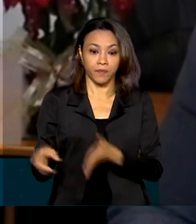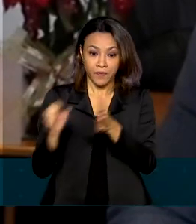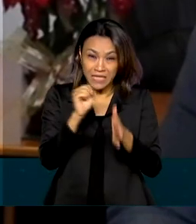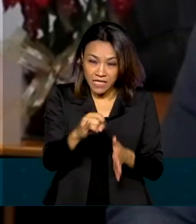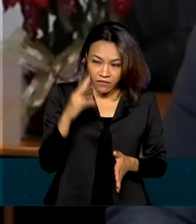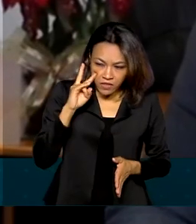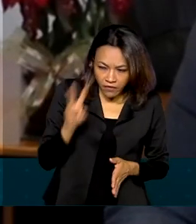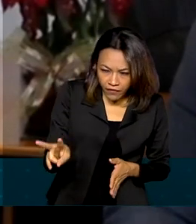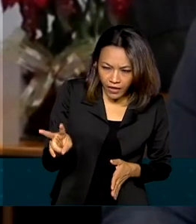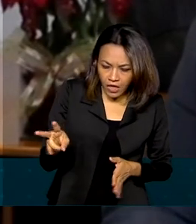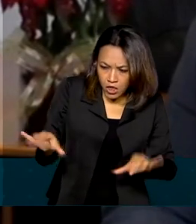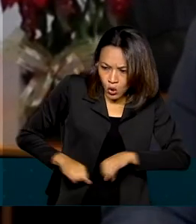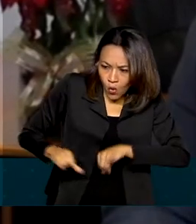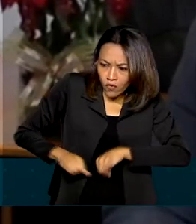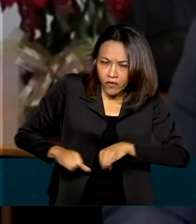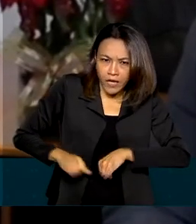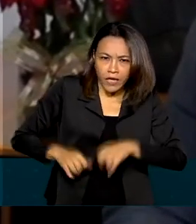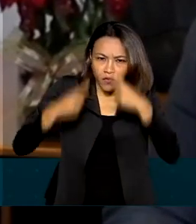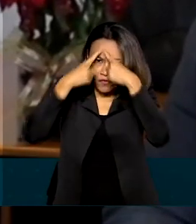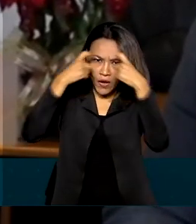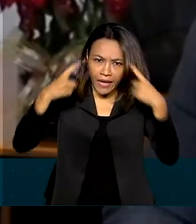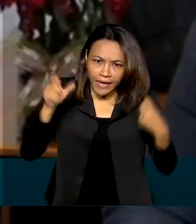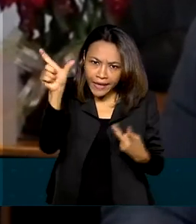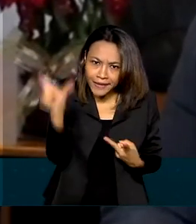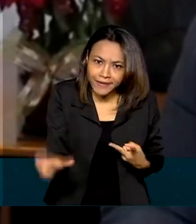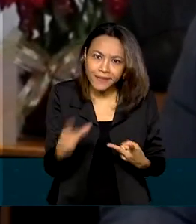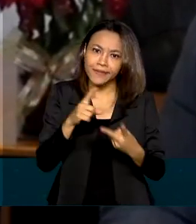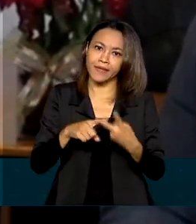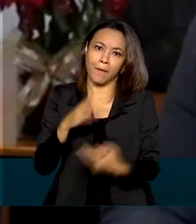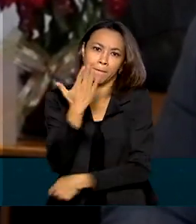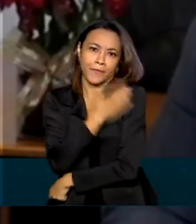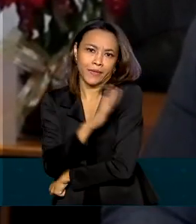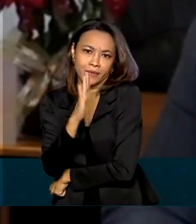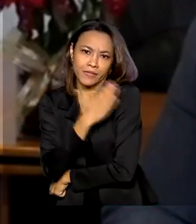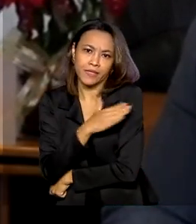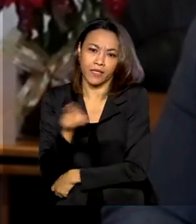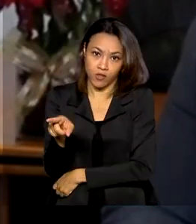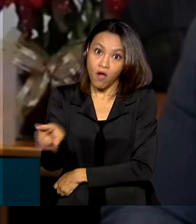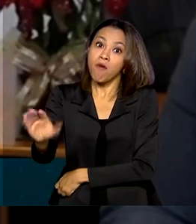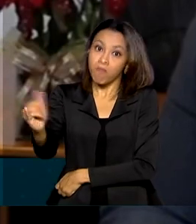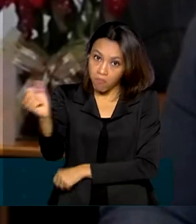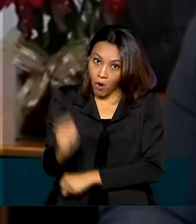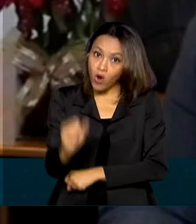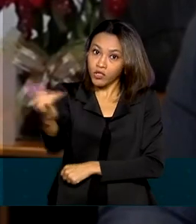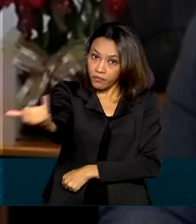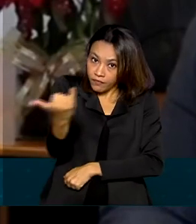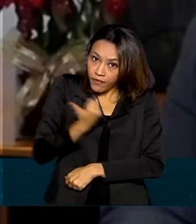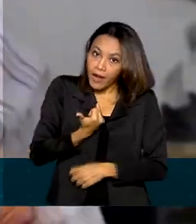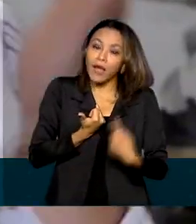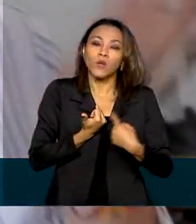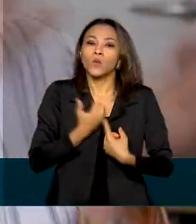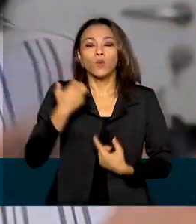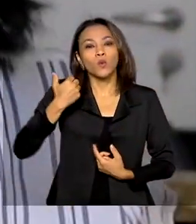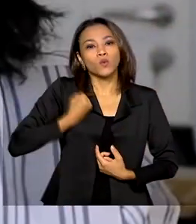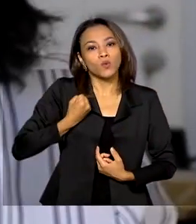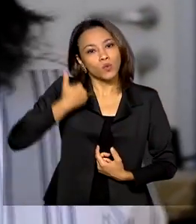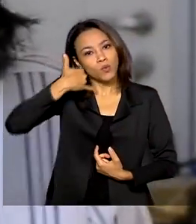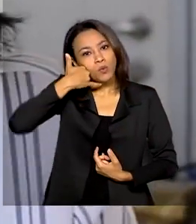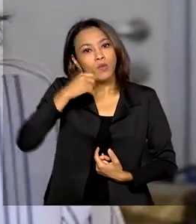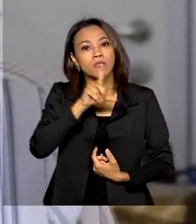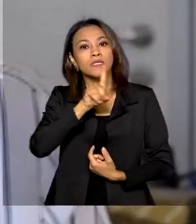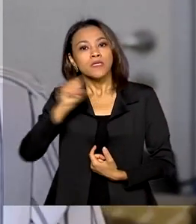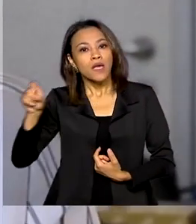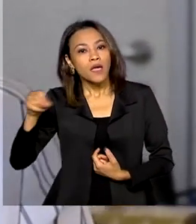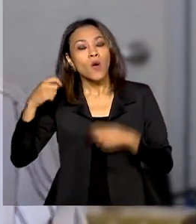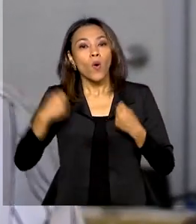com albinismo está sofrendo violência, discriminação, preconceito, fale conosco por meio do Disque 100 ou procure os